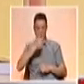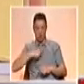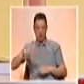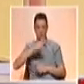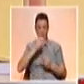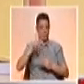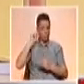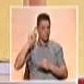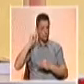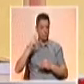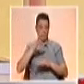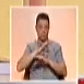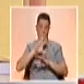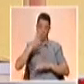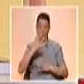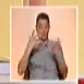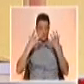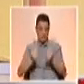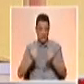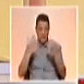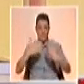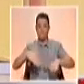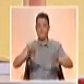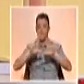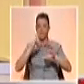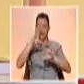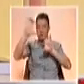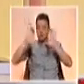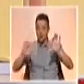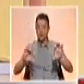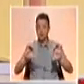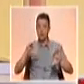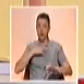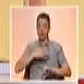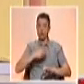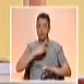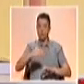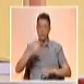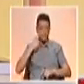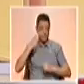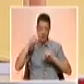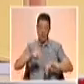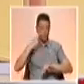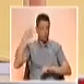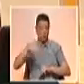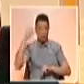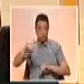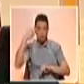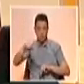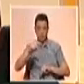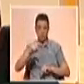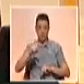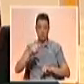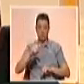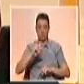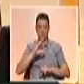que ela é importante quando há seca, mas temos regiões do mundo que vivem com esse problema diariamente. Exatamente, não é? Sim, exatamente. Ali, toda